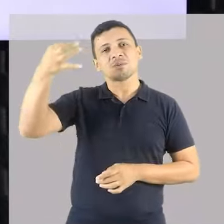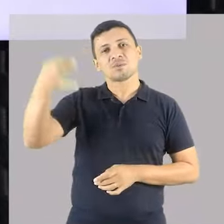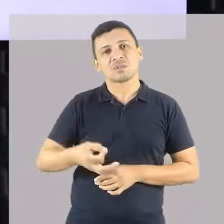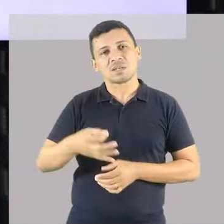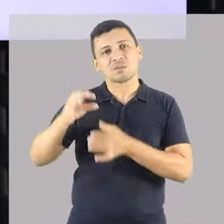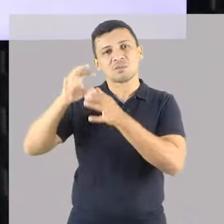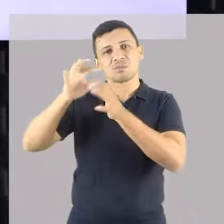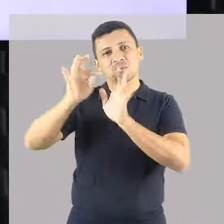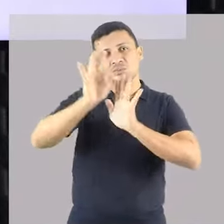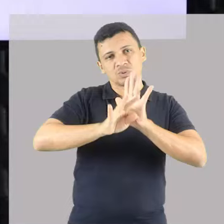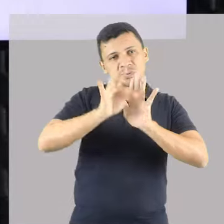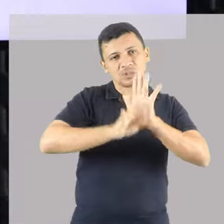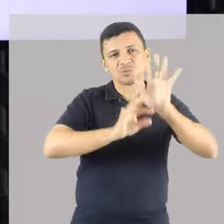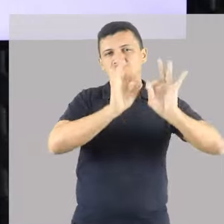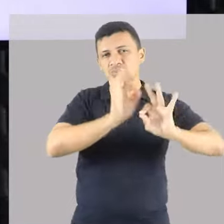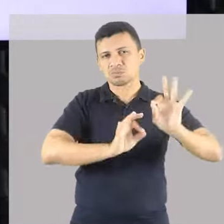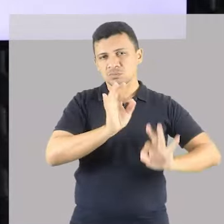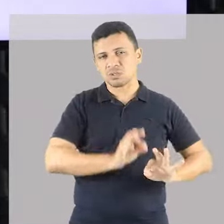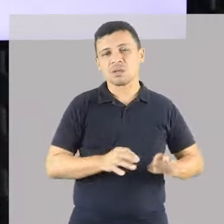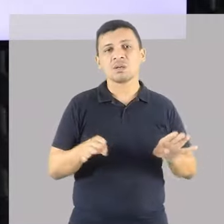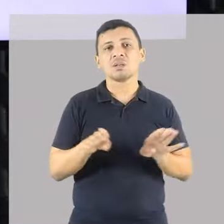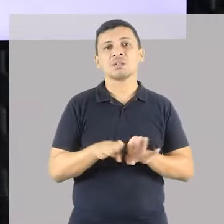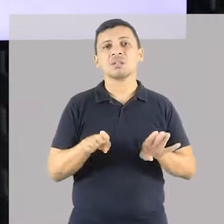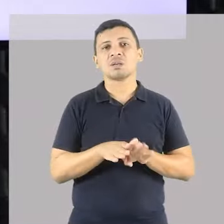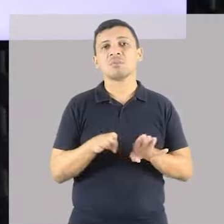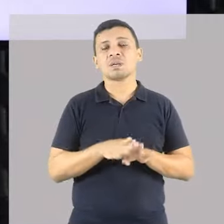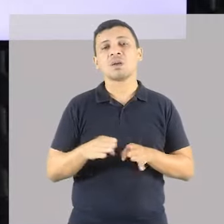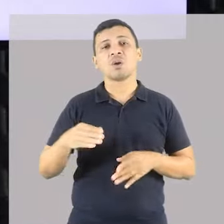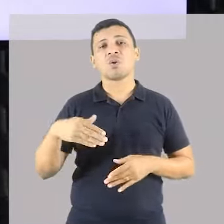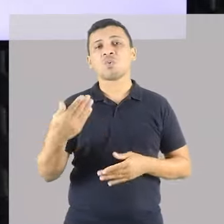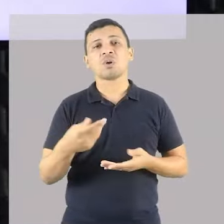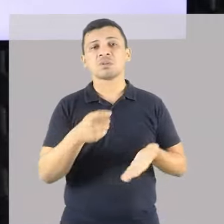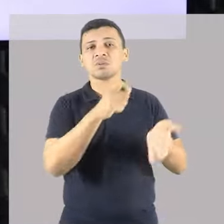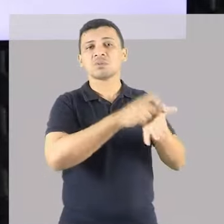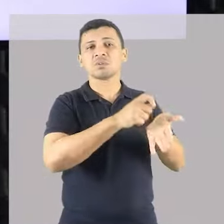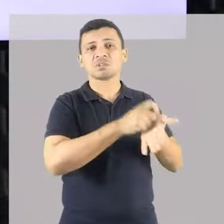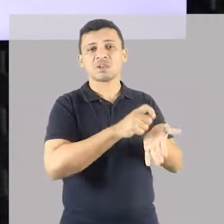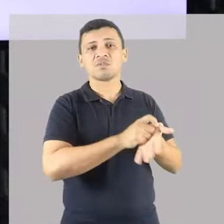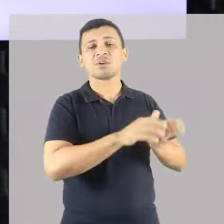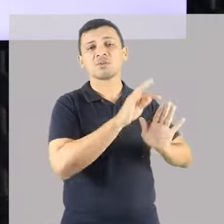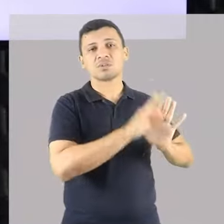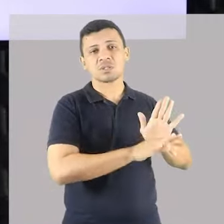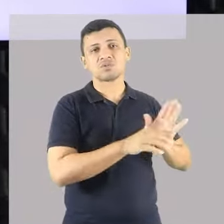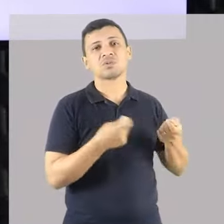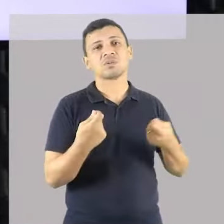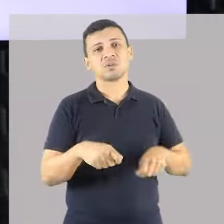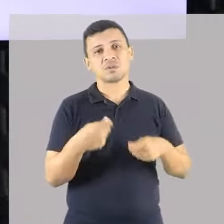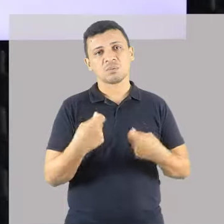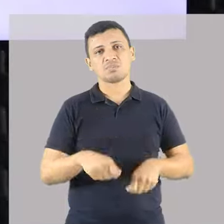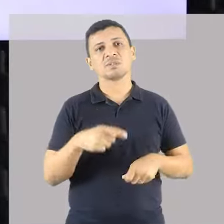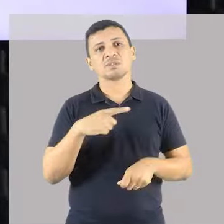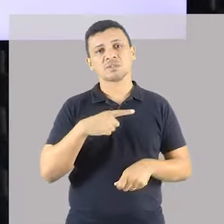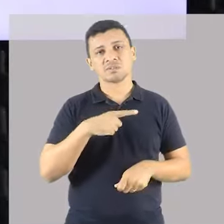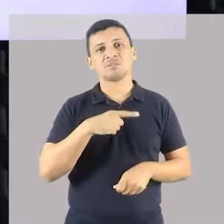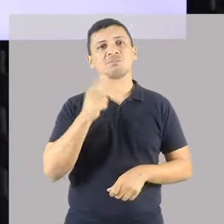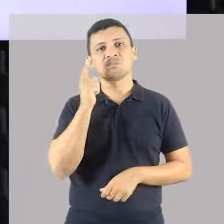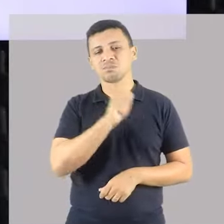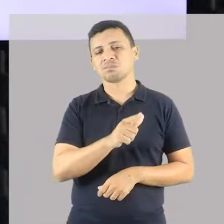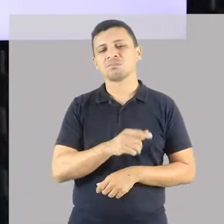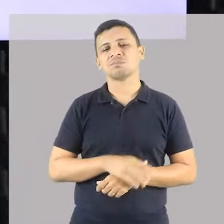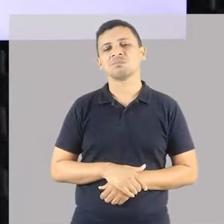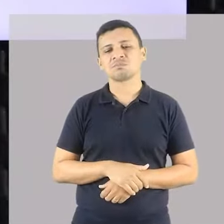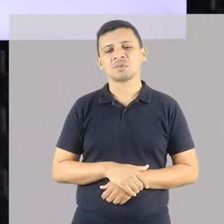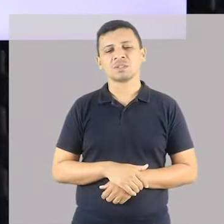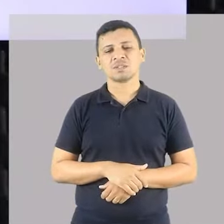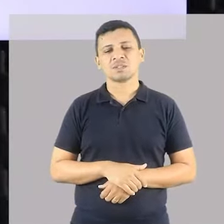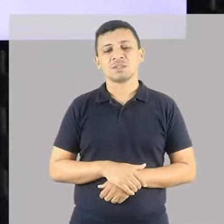textual e também para nós sabermos Quando nós vamos produzir um texto que nós precisamos garantir esses fatores tá